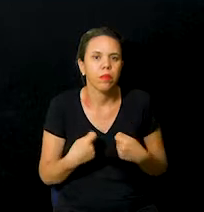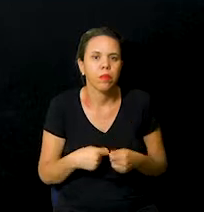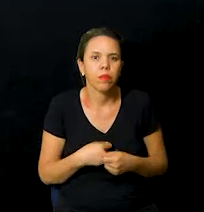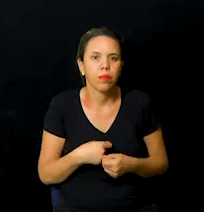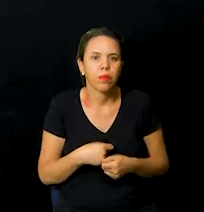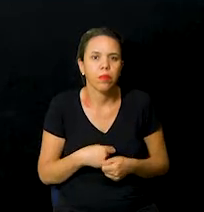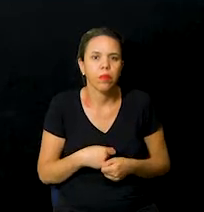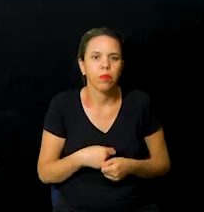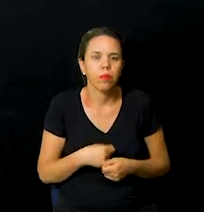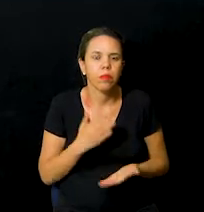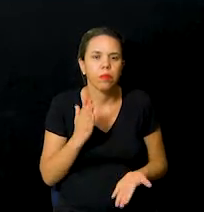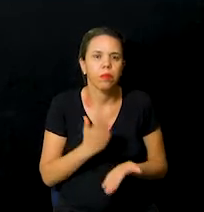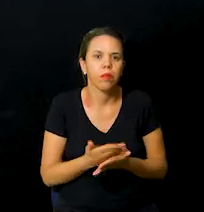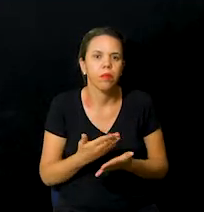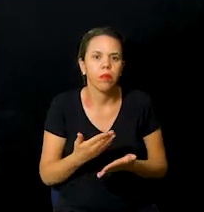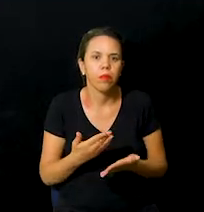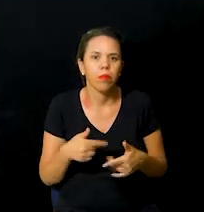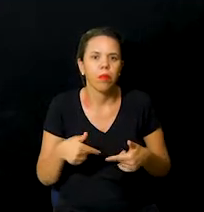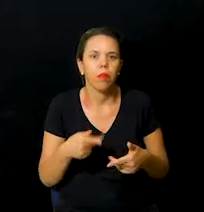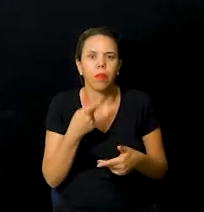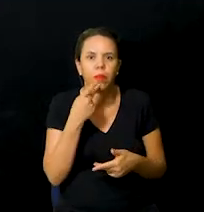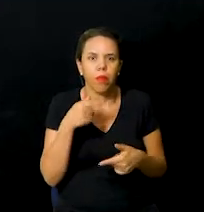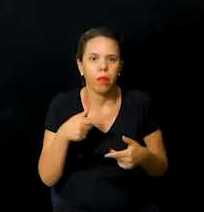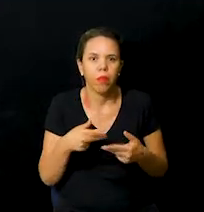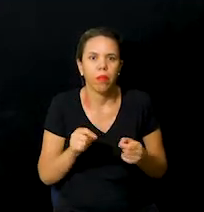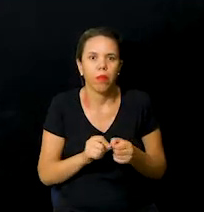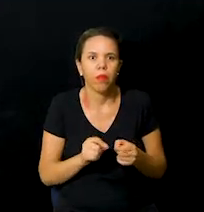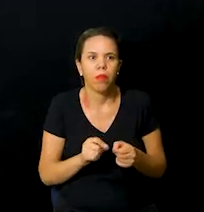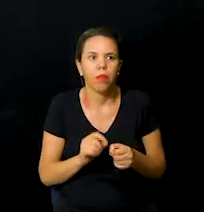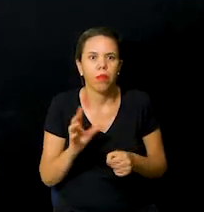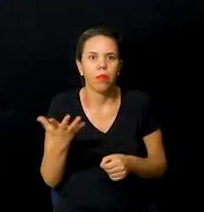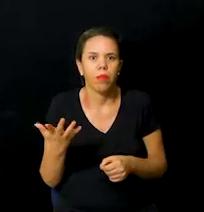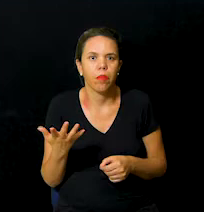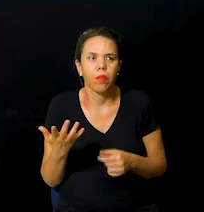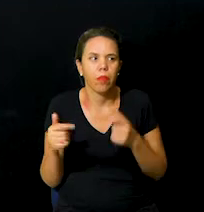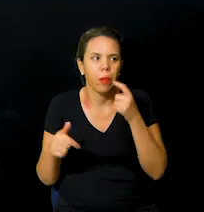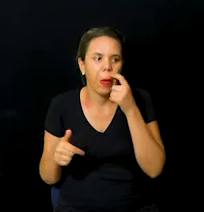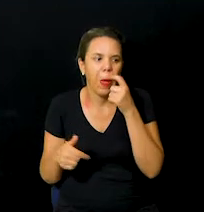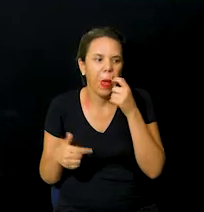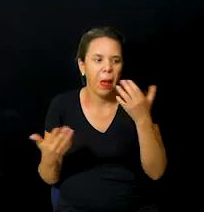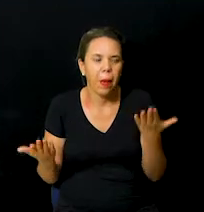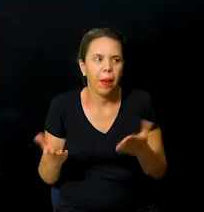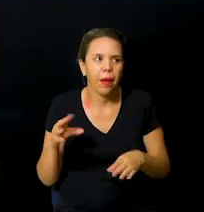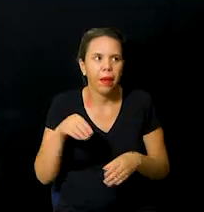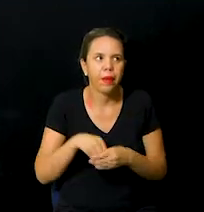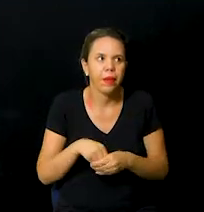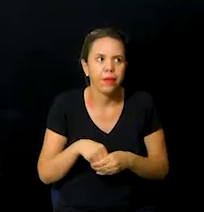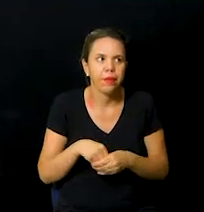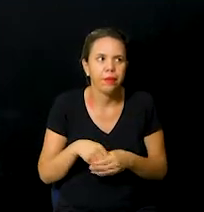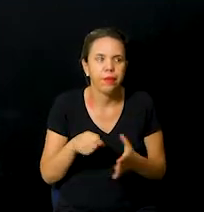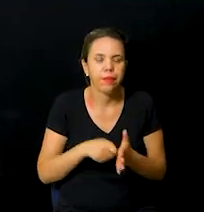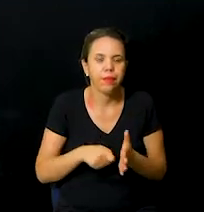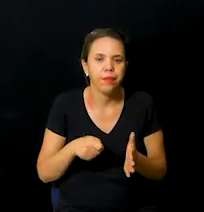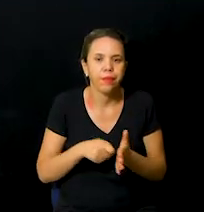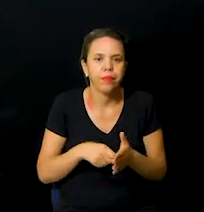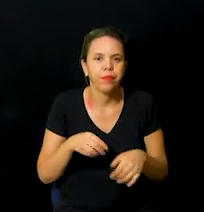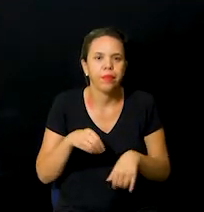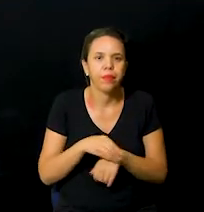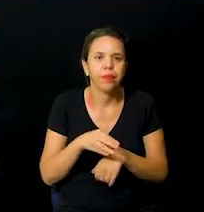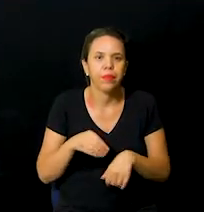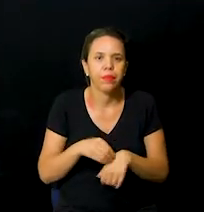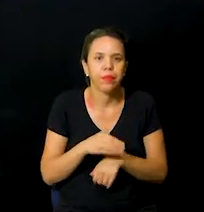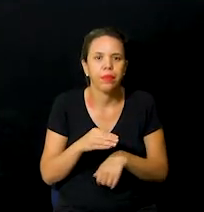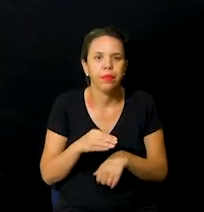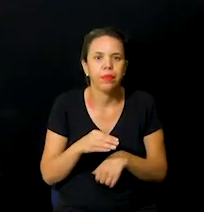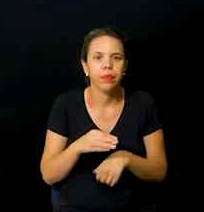que a gente precisa sair do blá blá blá e ir para ação. Então, o que a gente está aqui hoje dentro dessa nossa pauta?